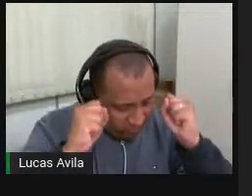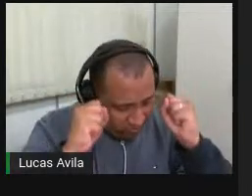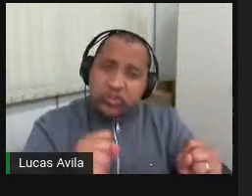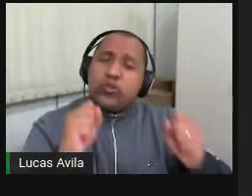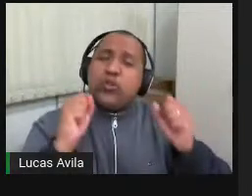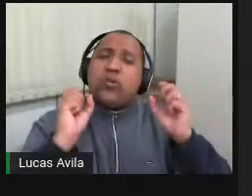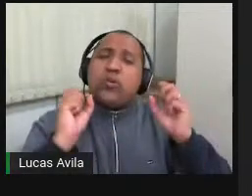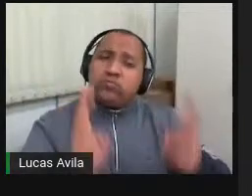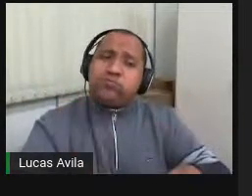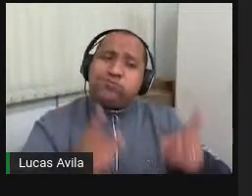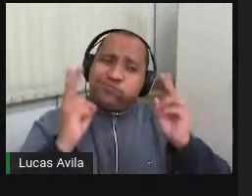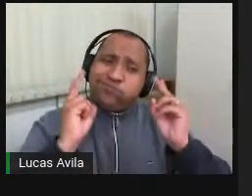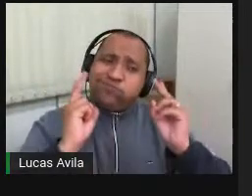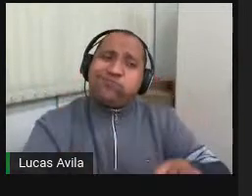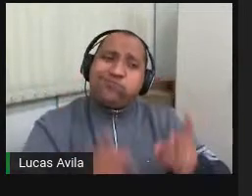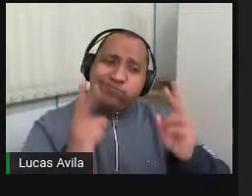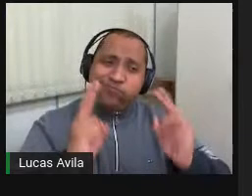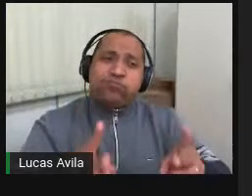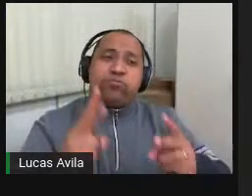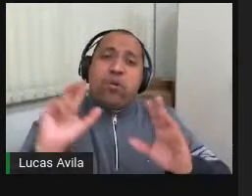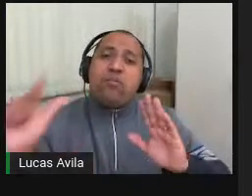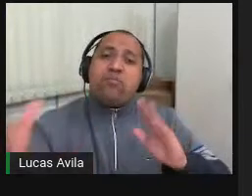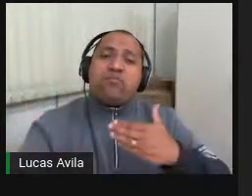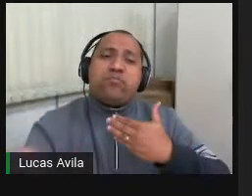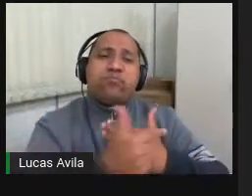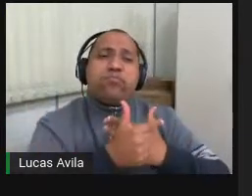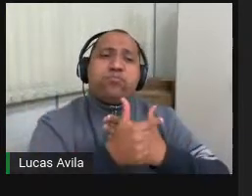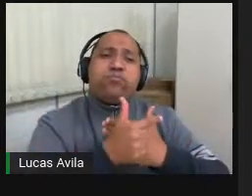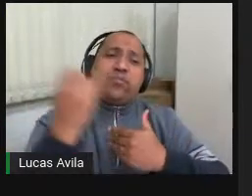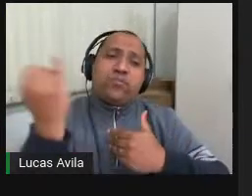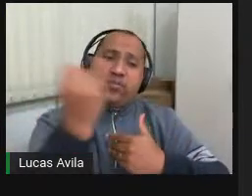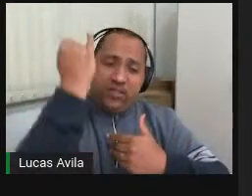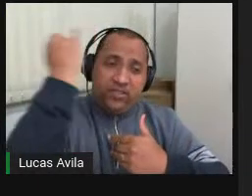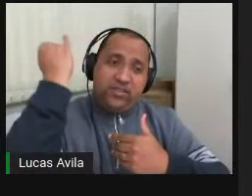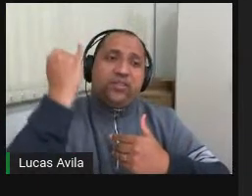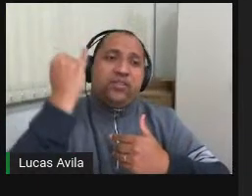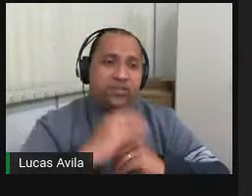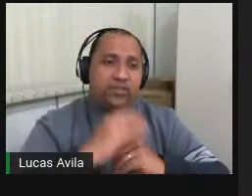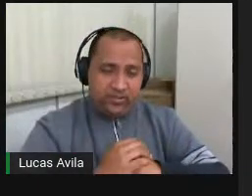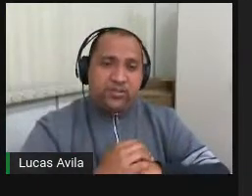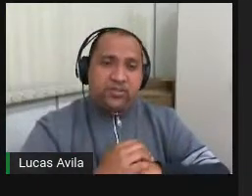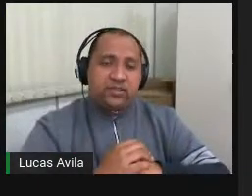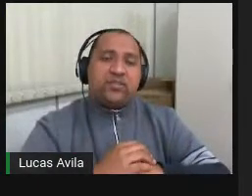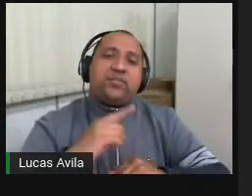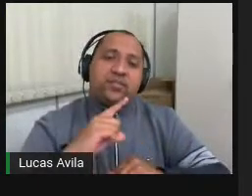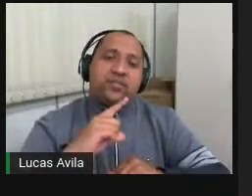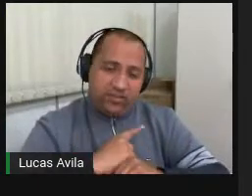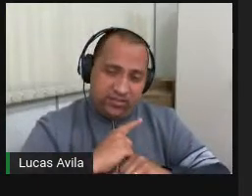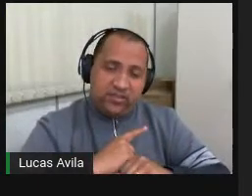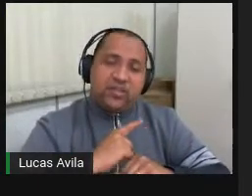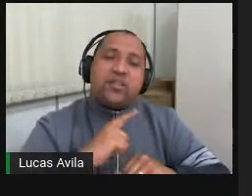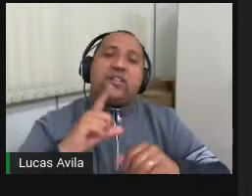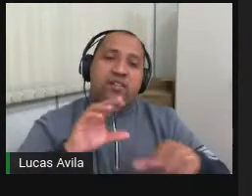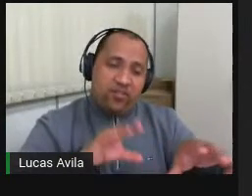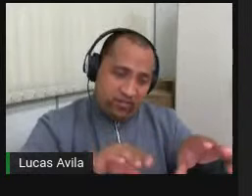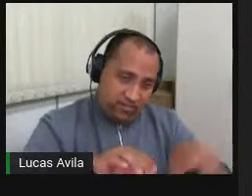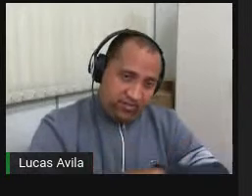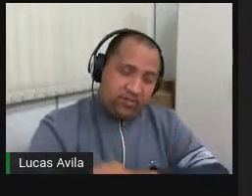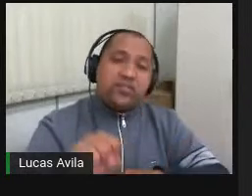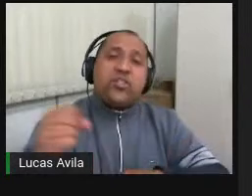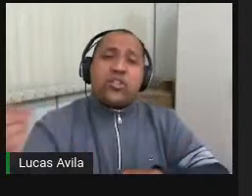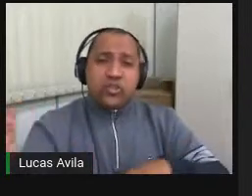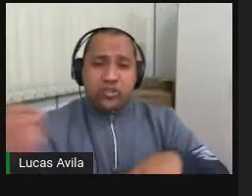continuar o seu papel fundamental e importante de formar